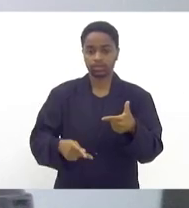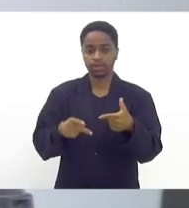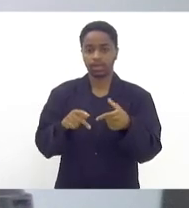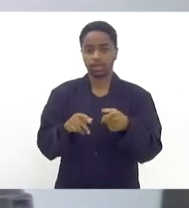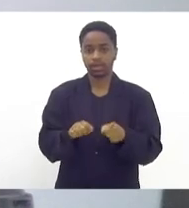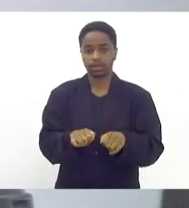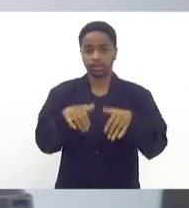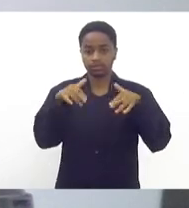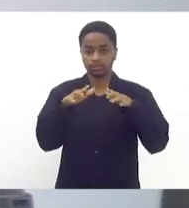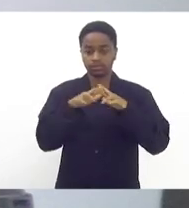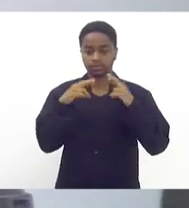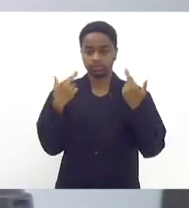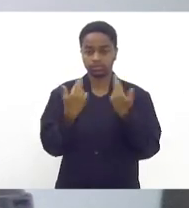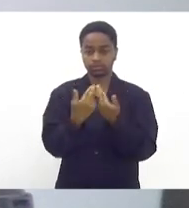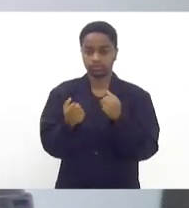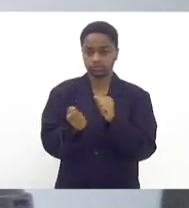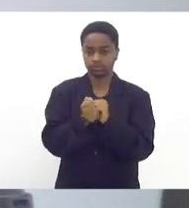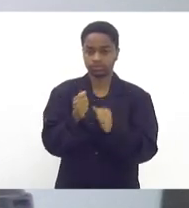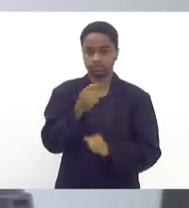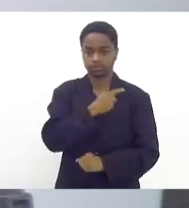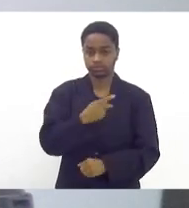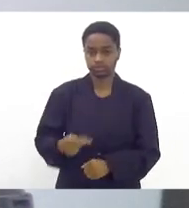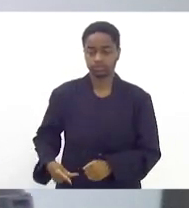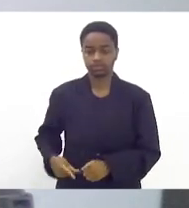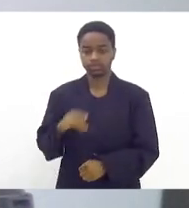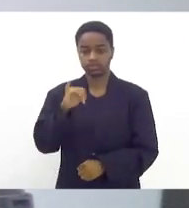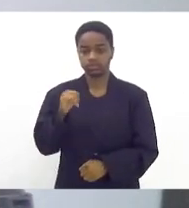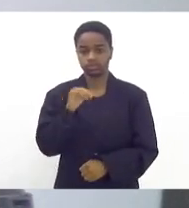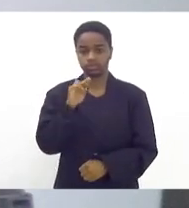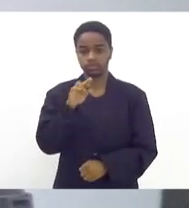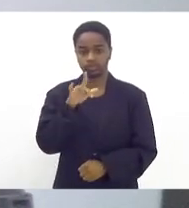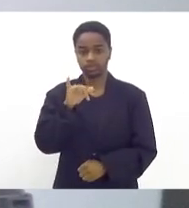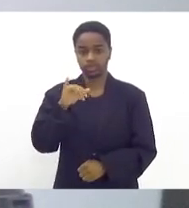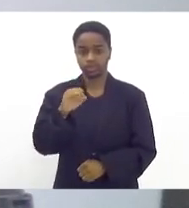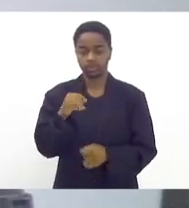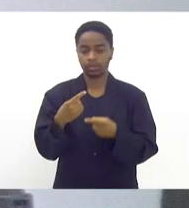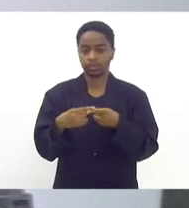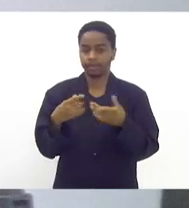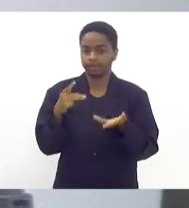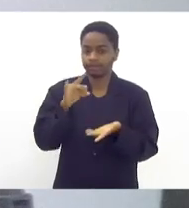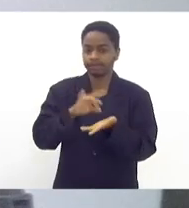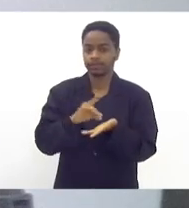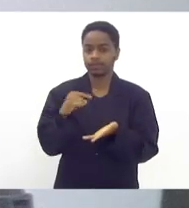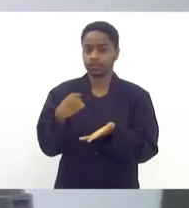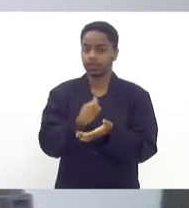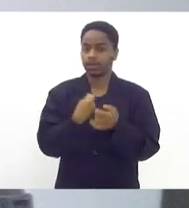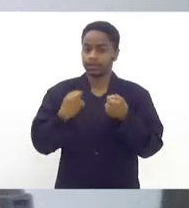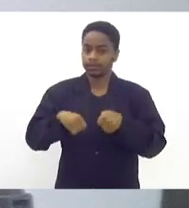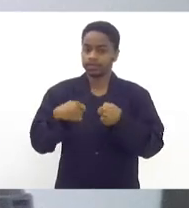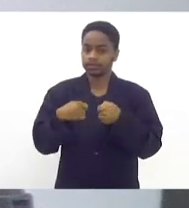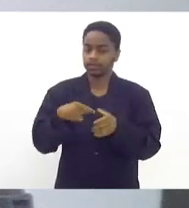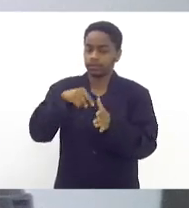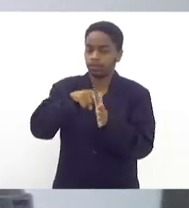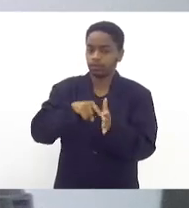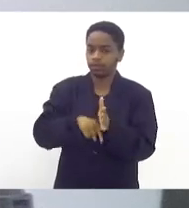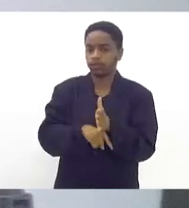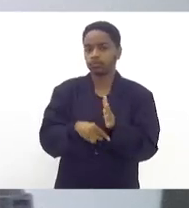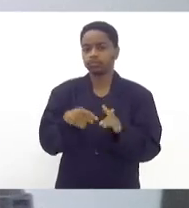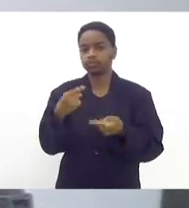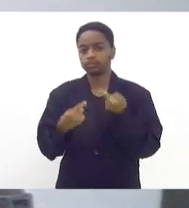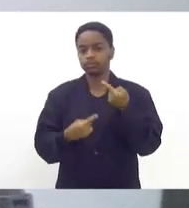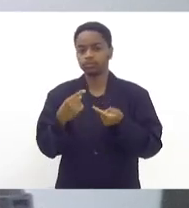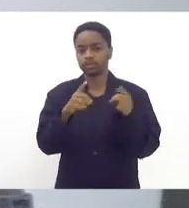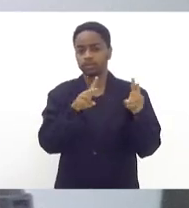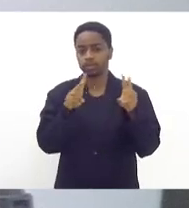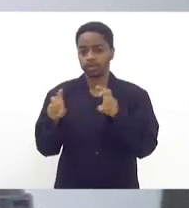vicepresidente Júlio porque realmente precisamos mais fundo nesse tema tão delicado mas tão importante